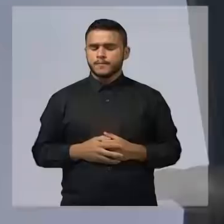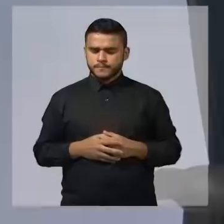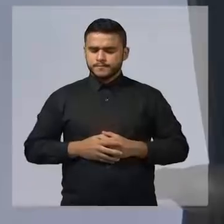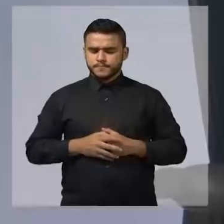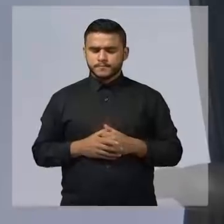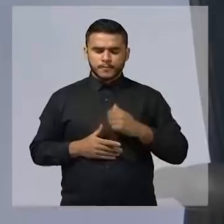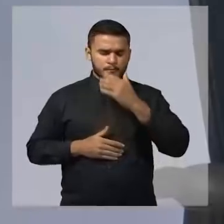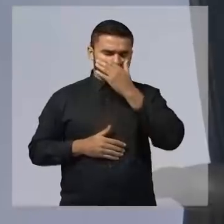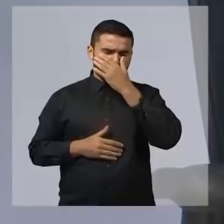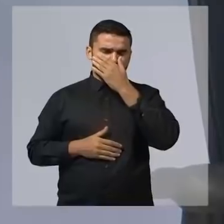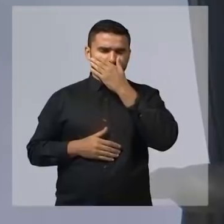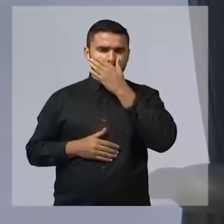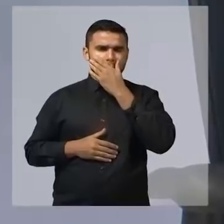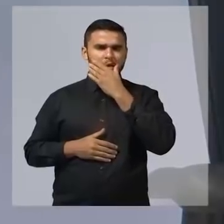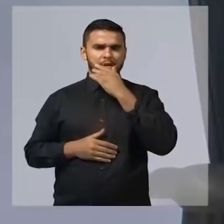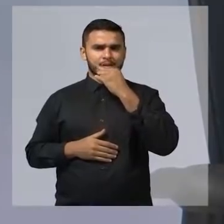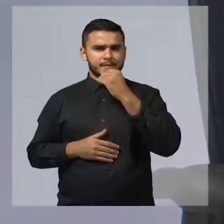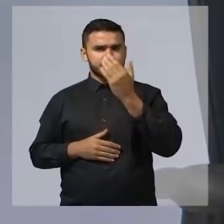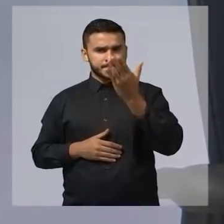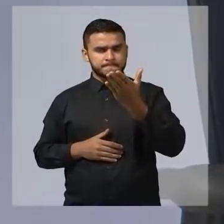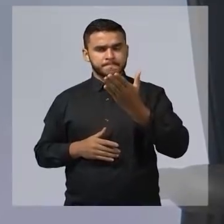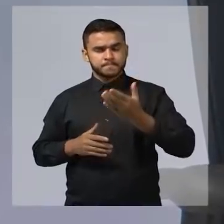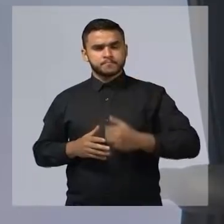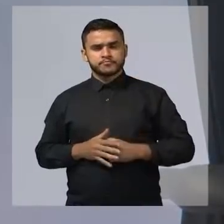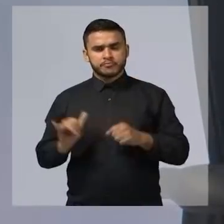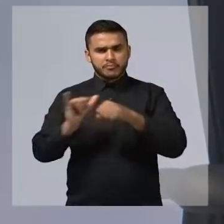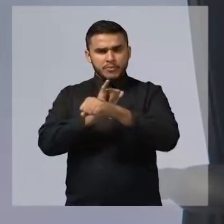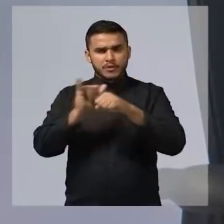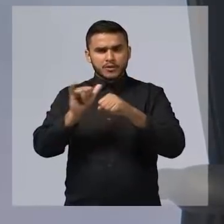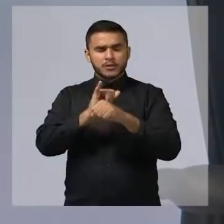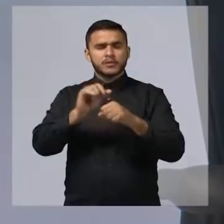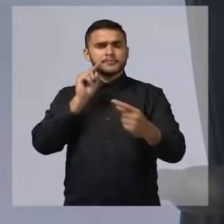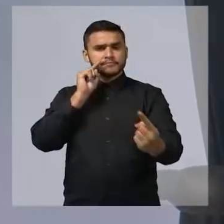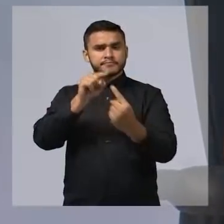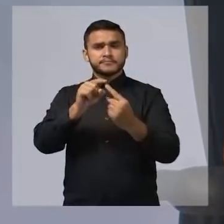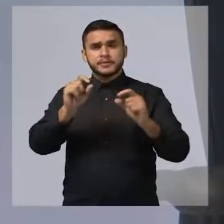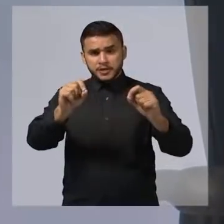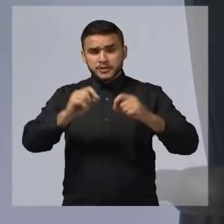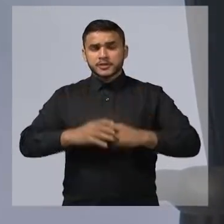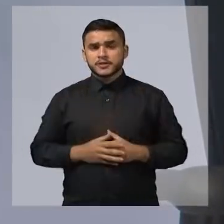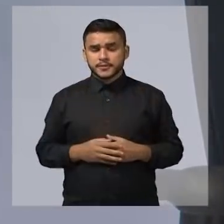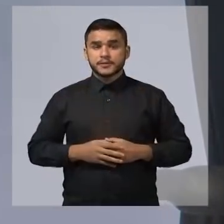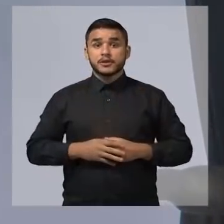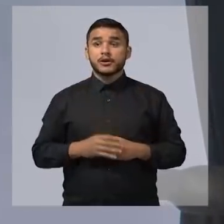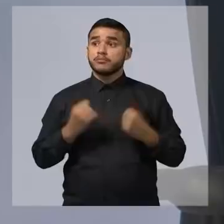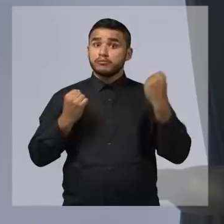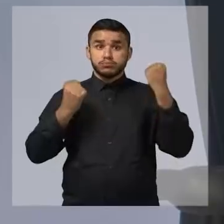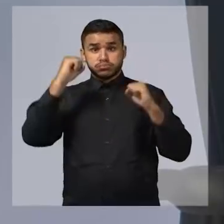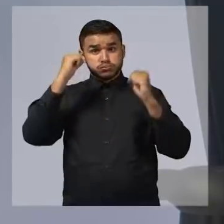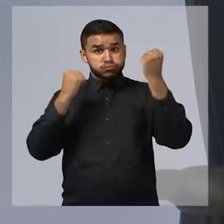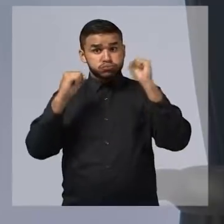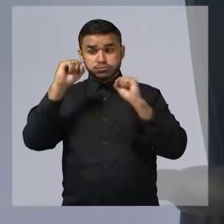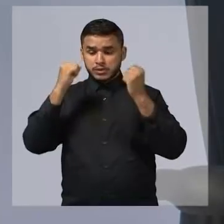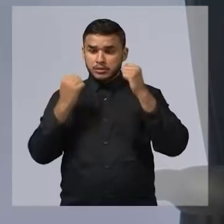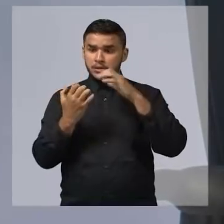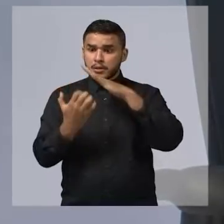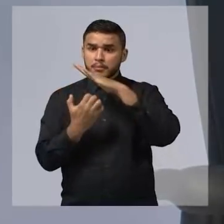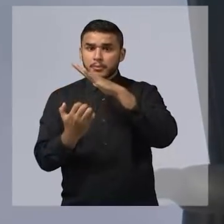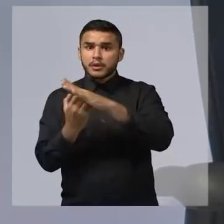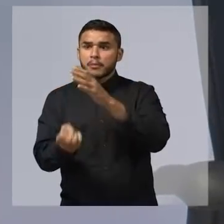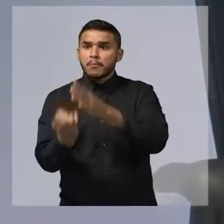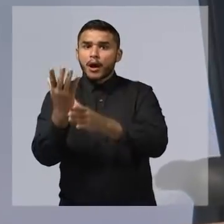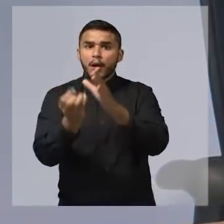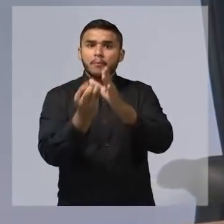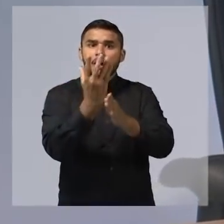Trabalhando justamente a sistemática, pensando nisso, o que a gente quer fazer? Trazer indústrias para dentro das unidades prisionais, para colocar os